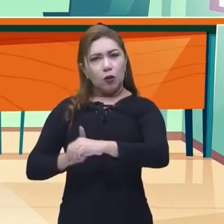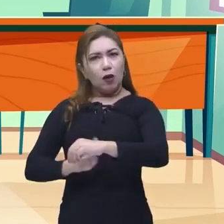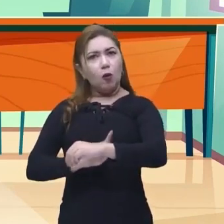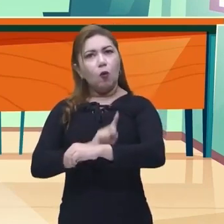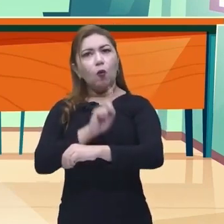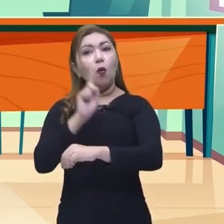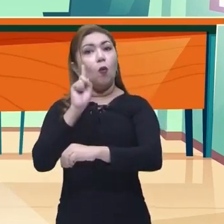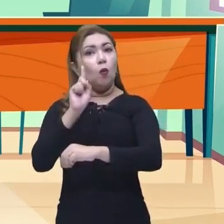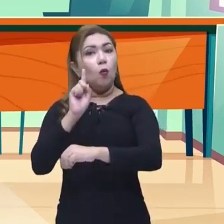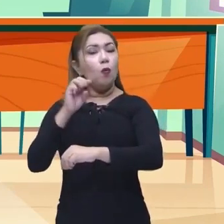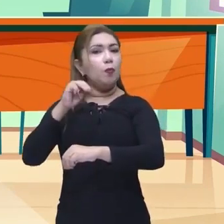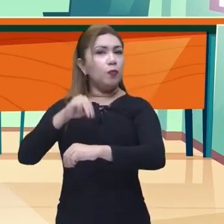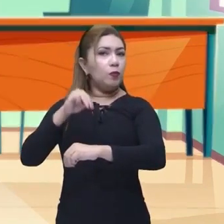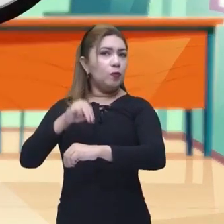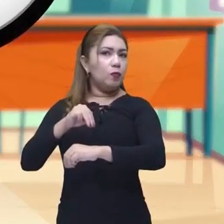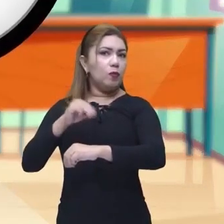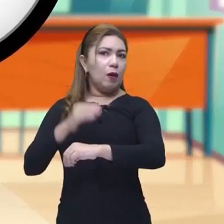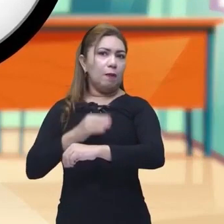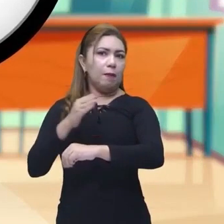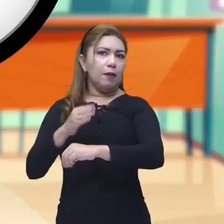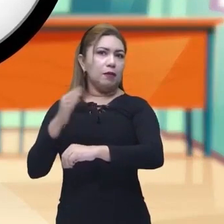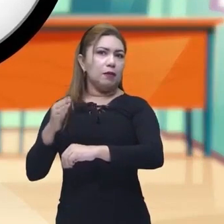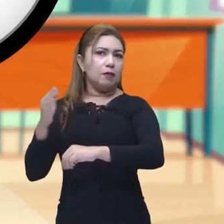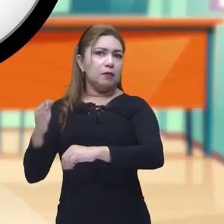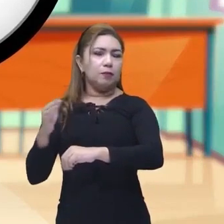é que funciona um relógio.